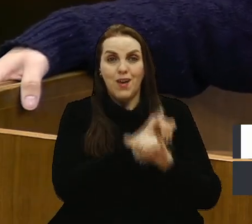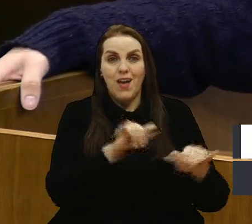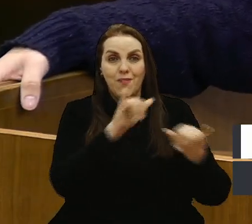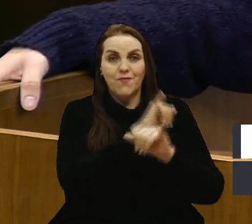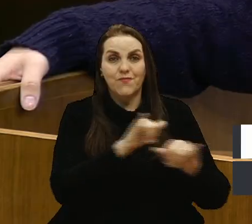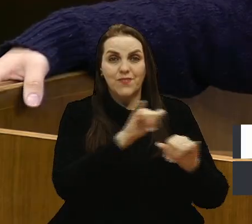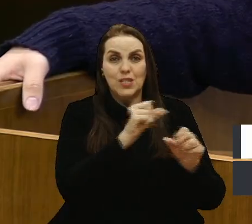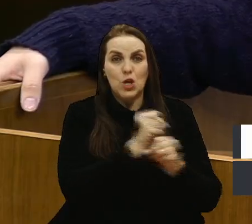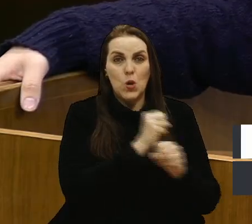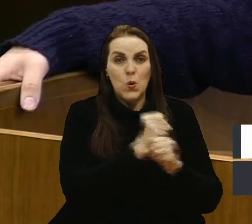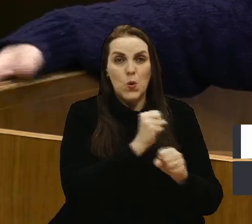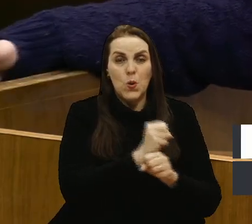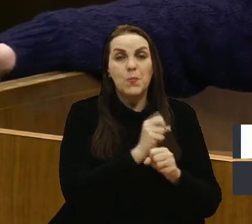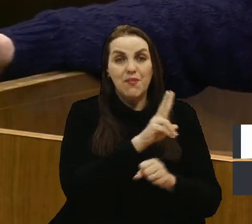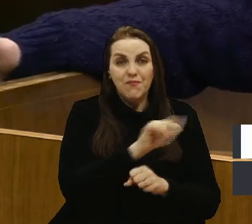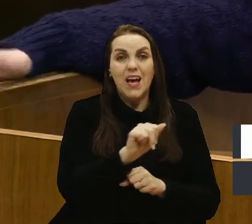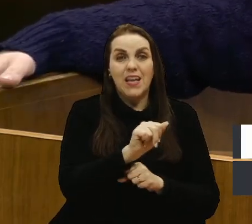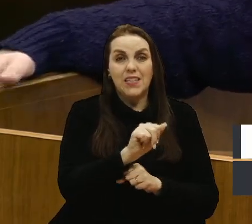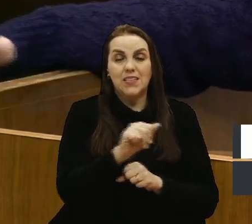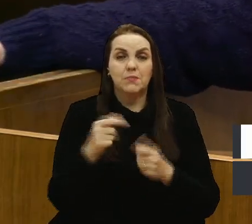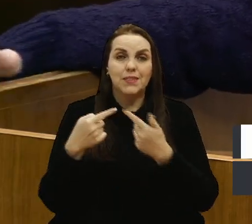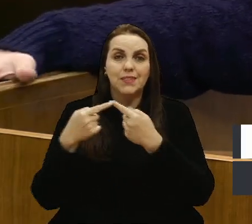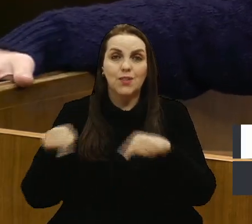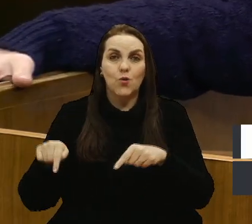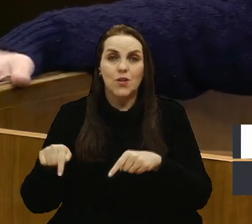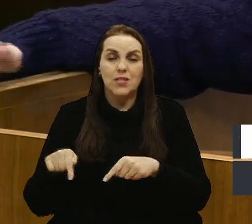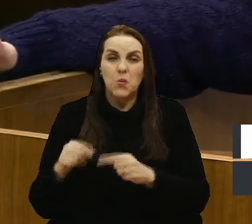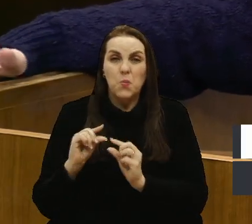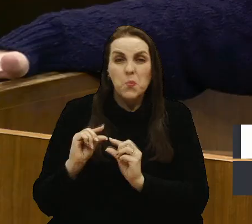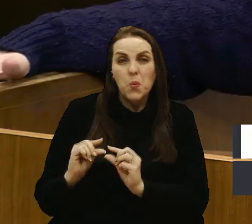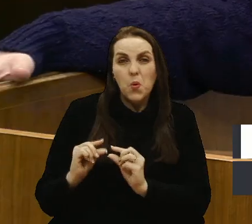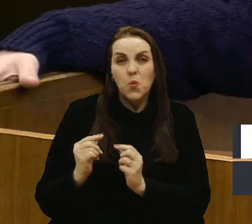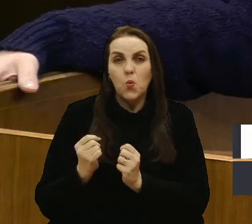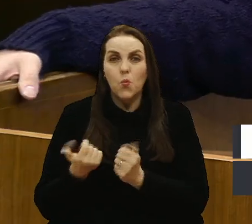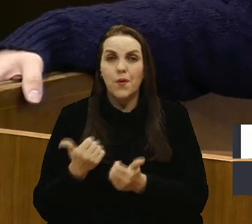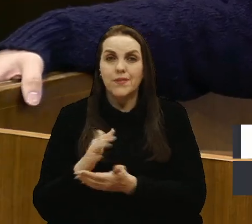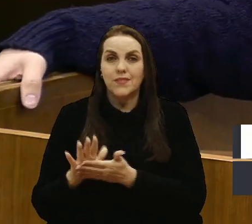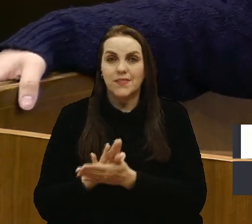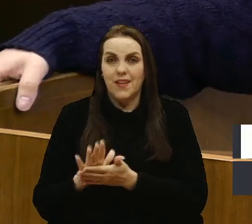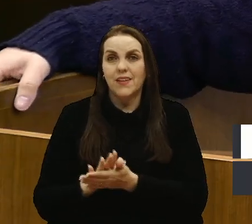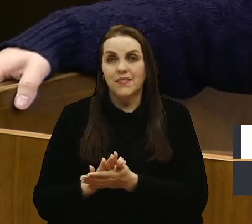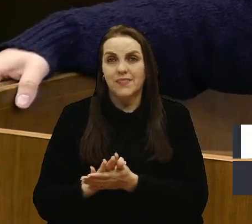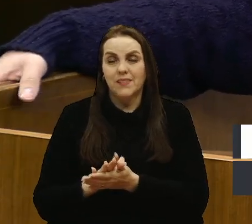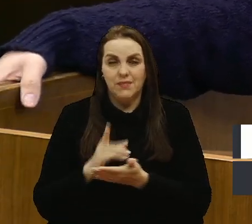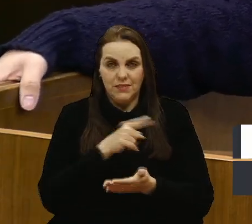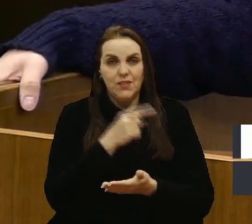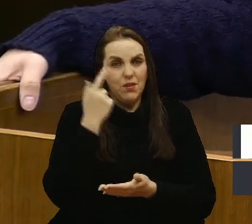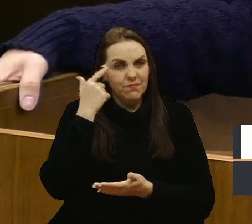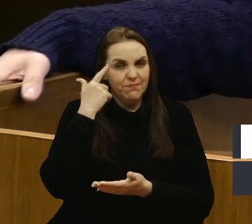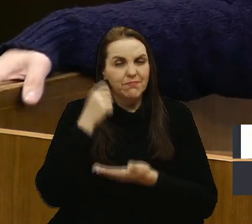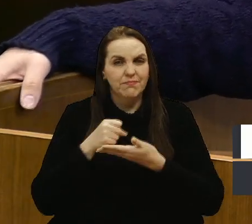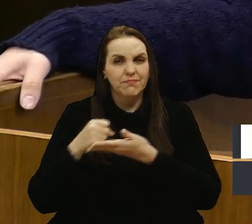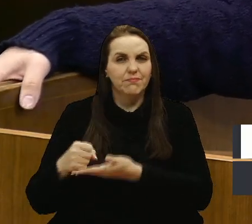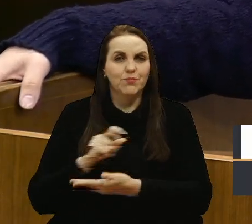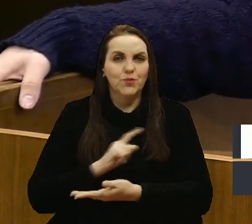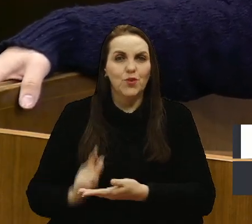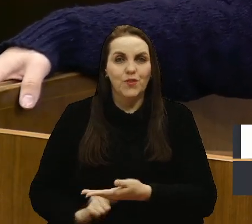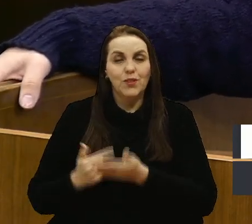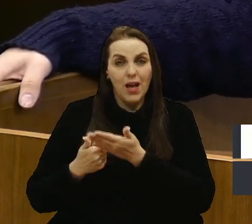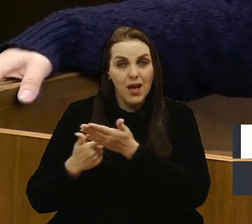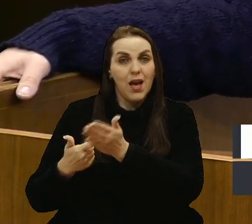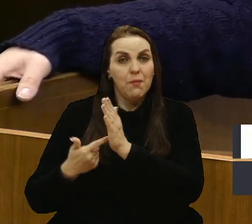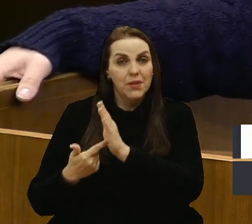a obra, sinceramente, é pouca coisa, ou quase nada. Isso eu deixo aqui para a base do governo poder apresentar